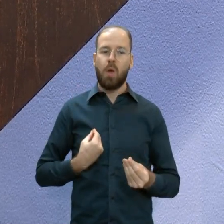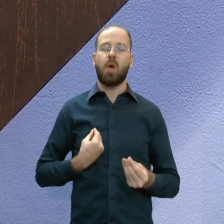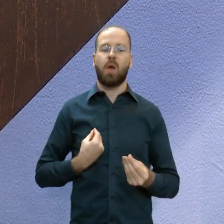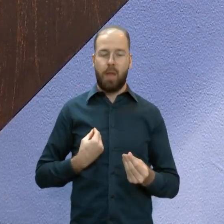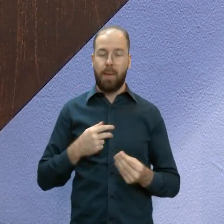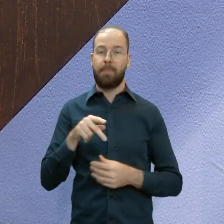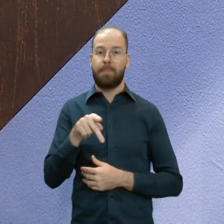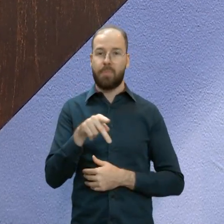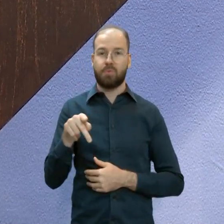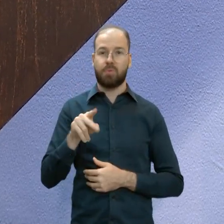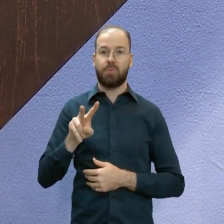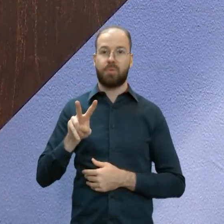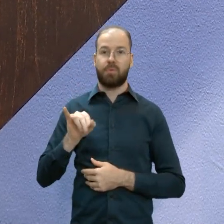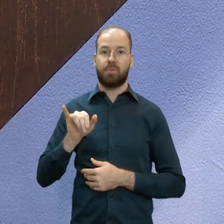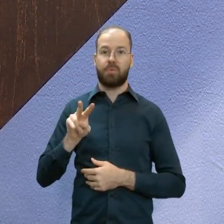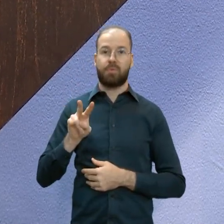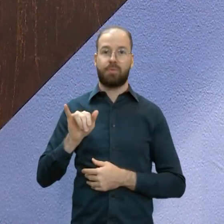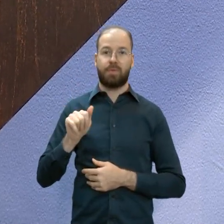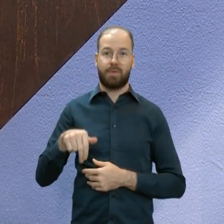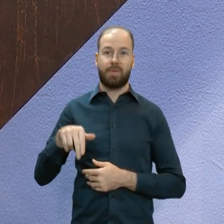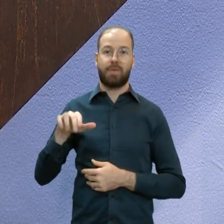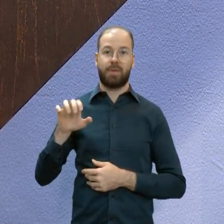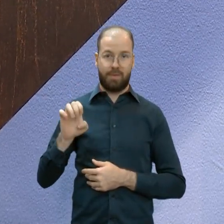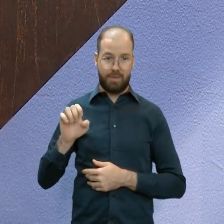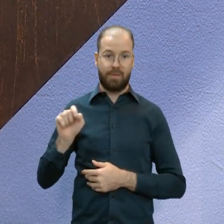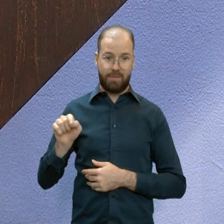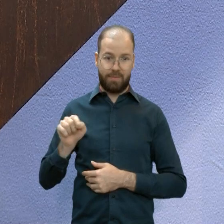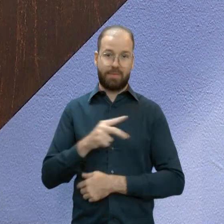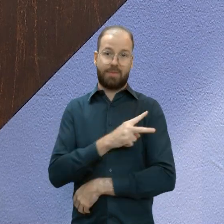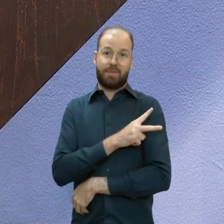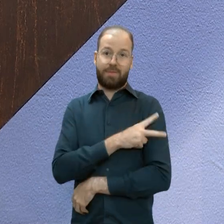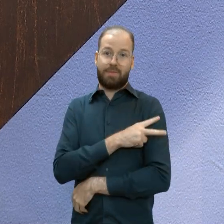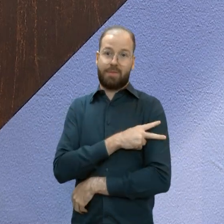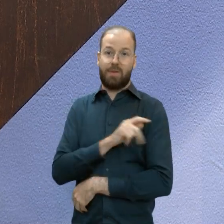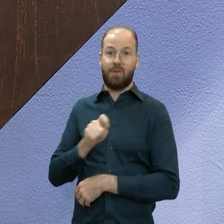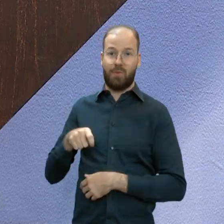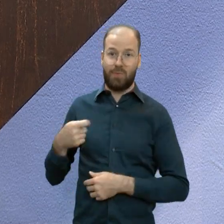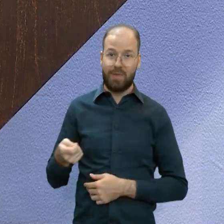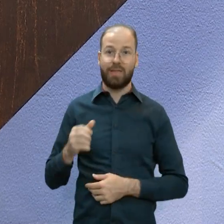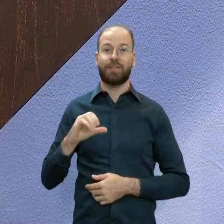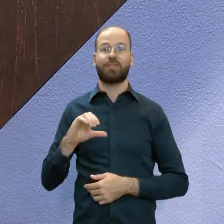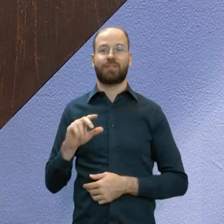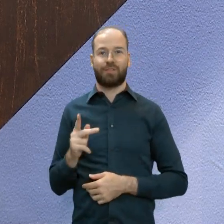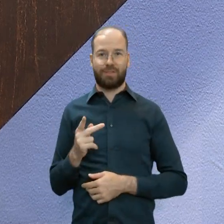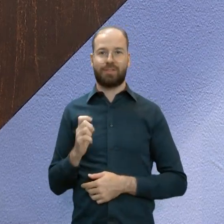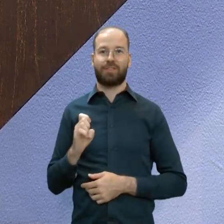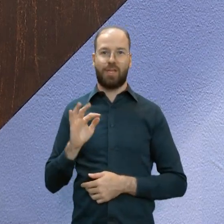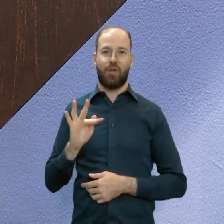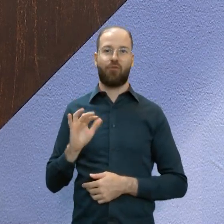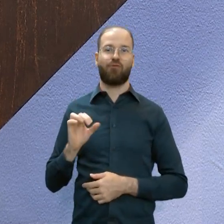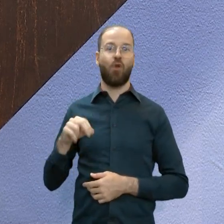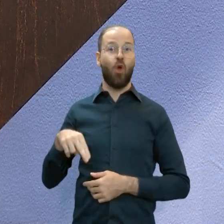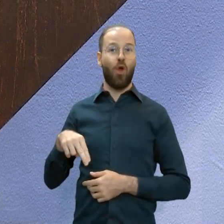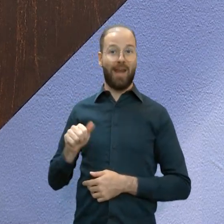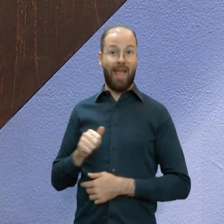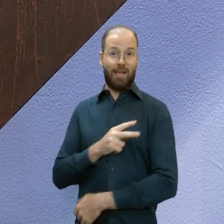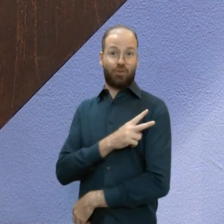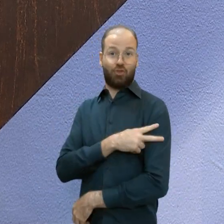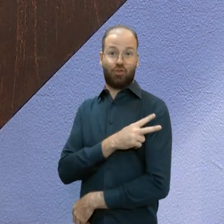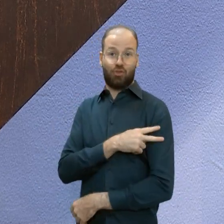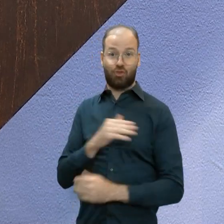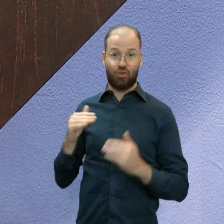professora Viviane, eu chamo de chefona. Que legal. Eu chamo ela de chefona, ela já pegou. Tem